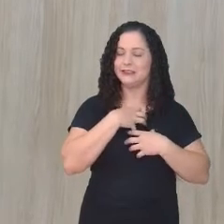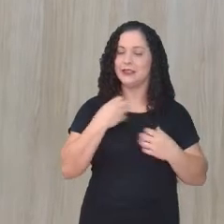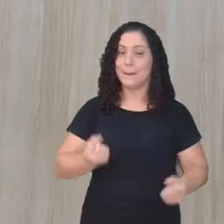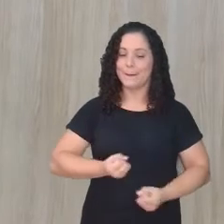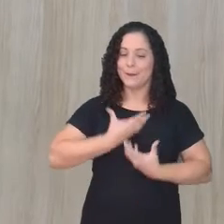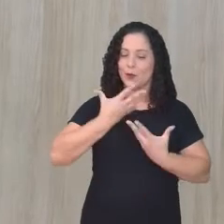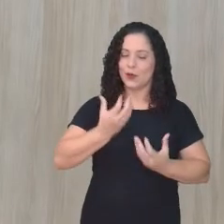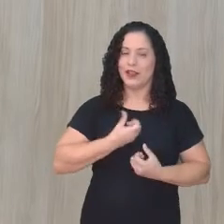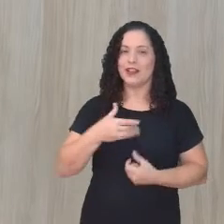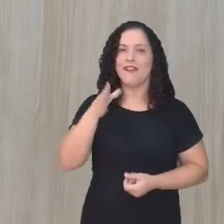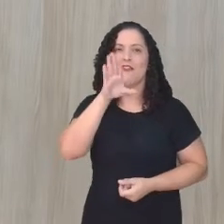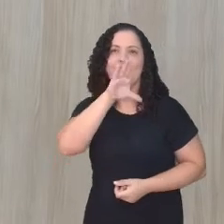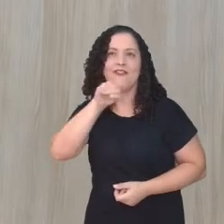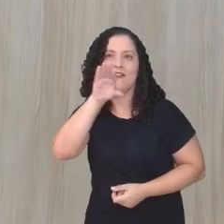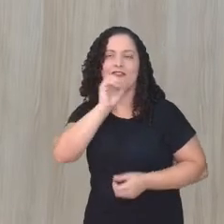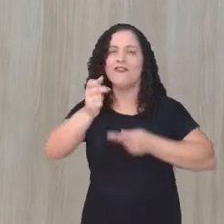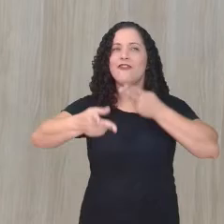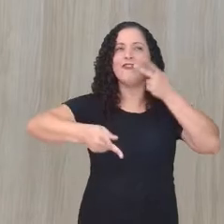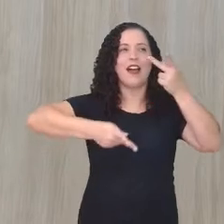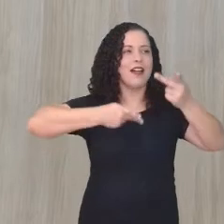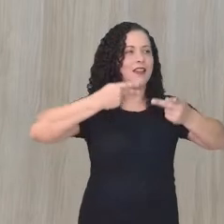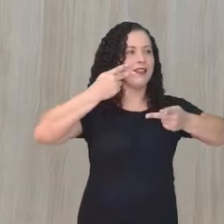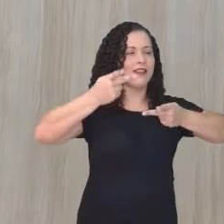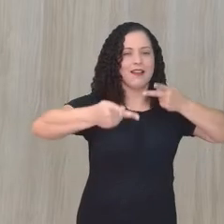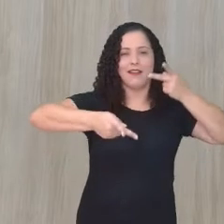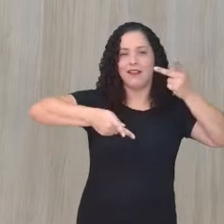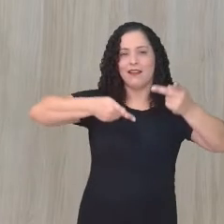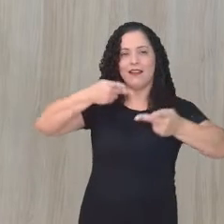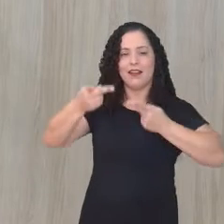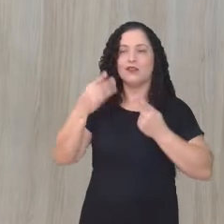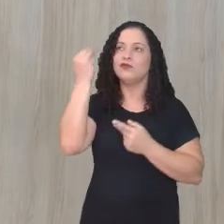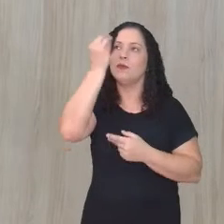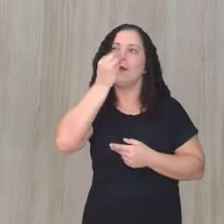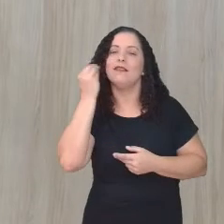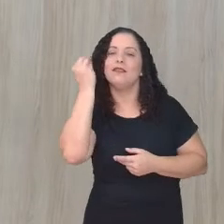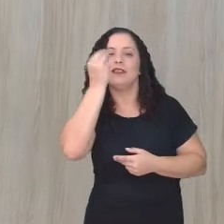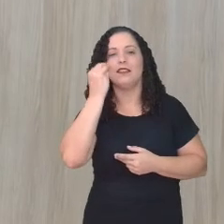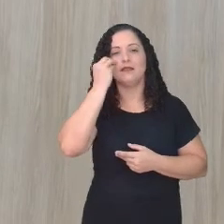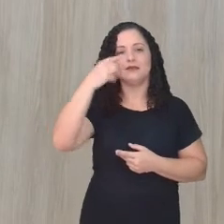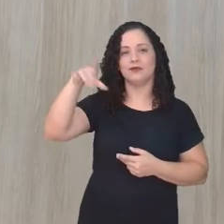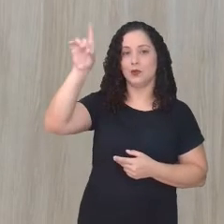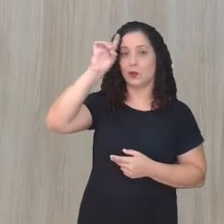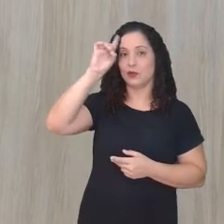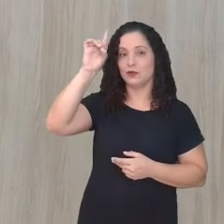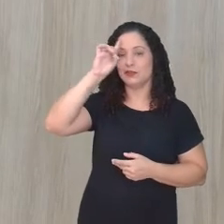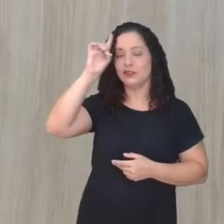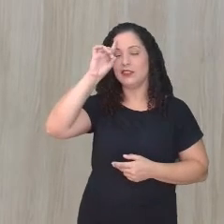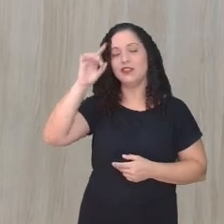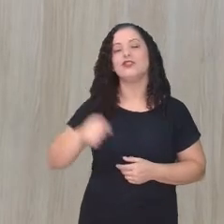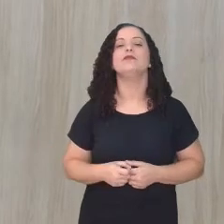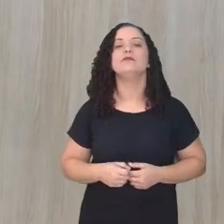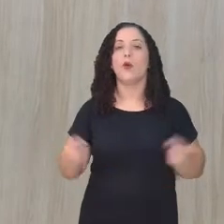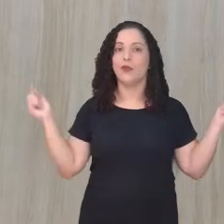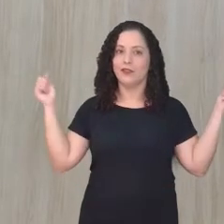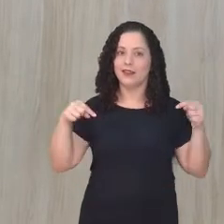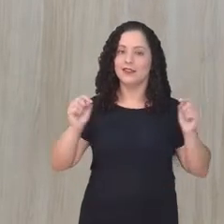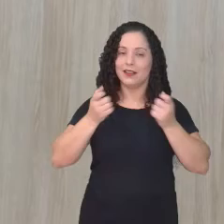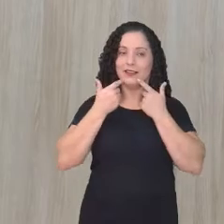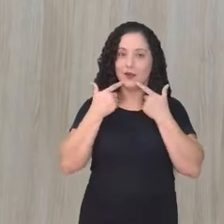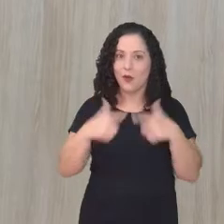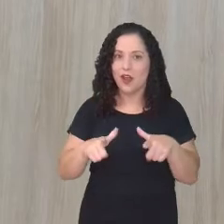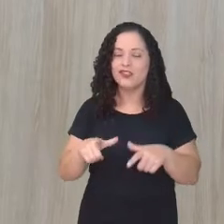na nossa fala, naquilo que vivenciamos no dia a dia, não é? Então, na nossa linguagem tem